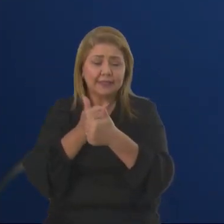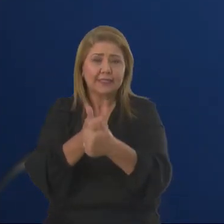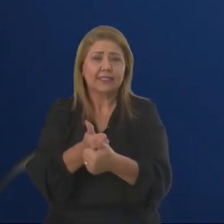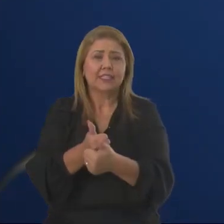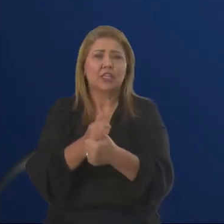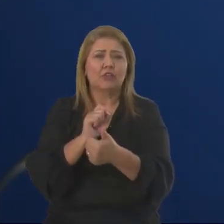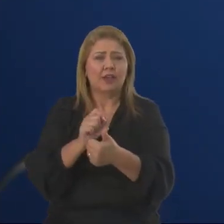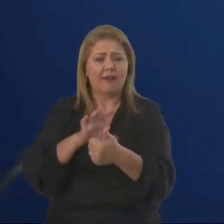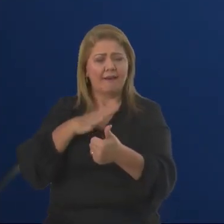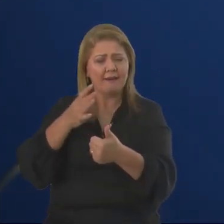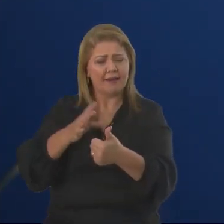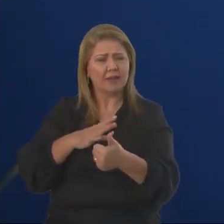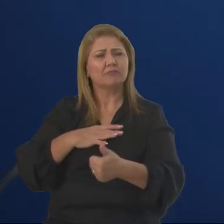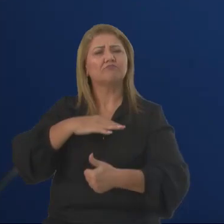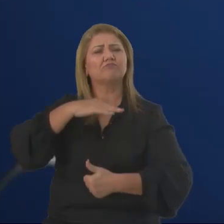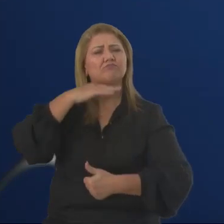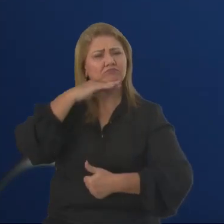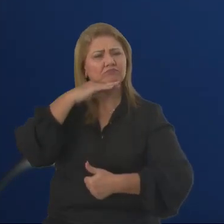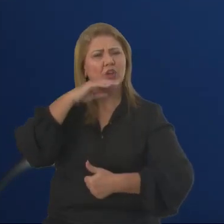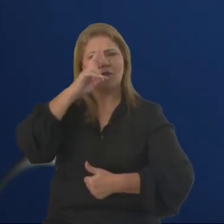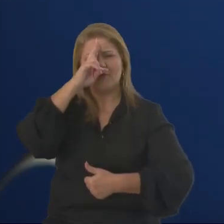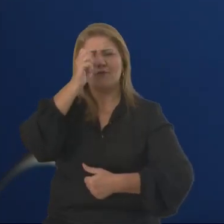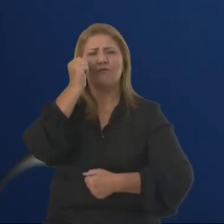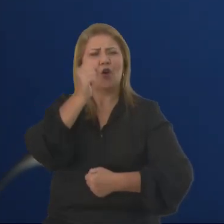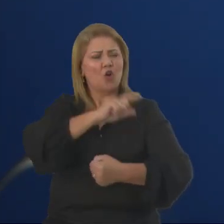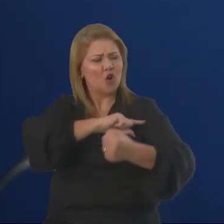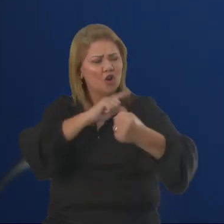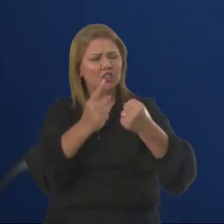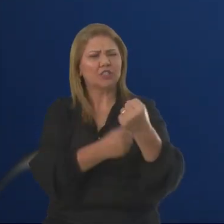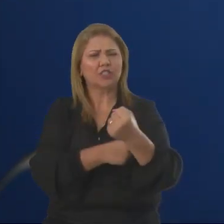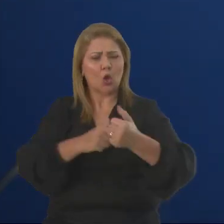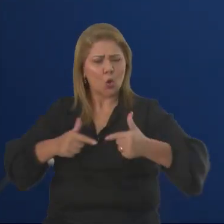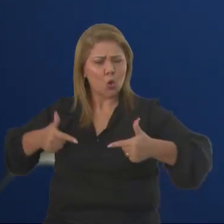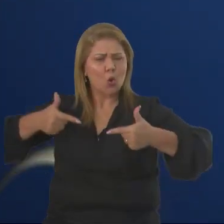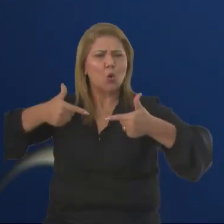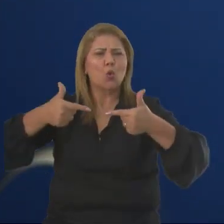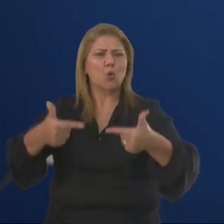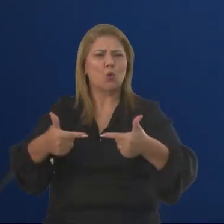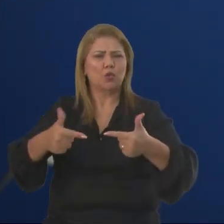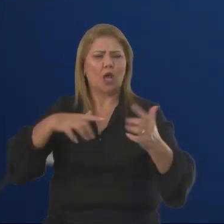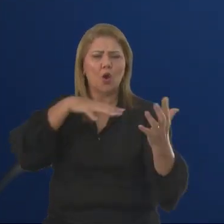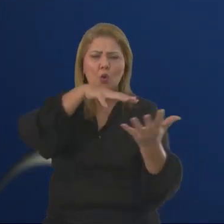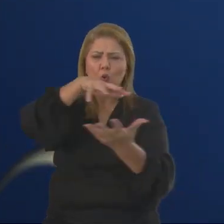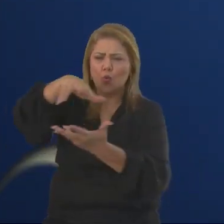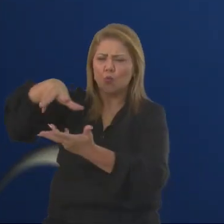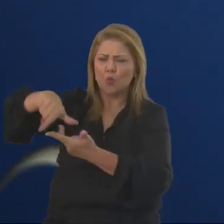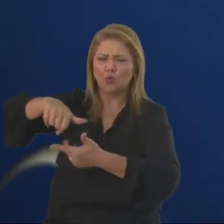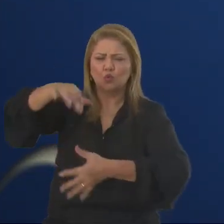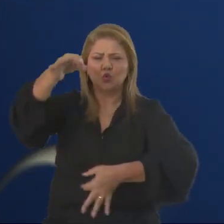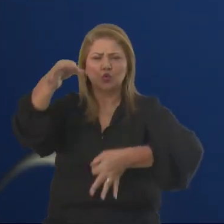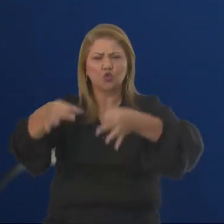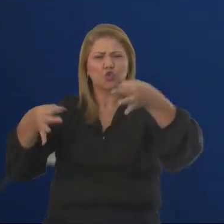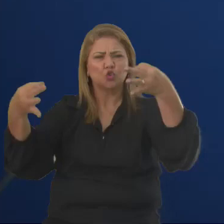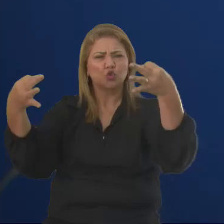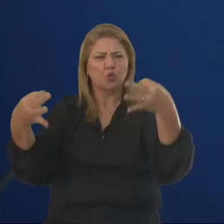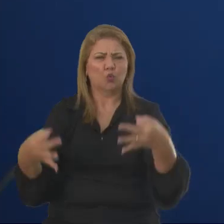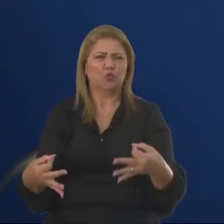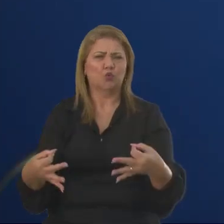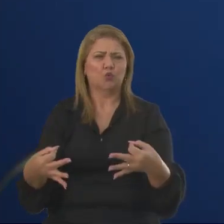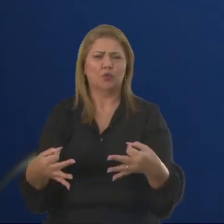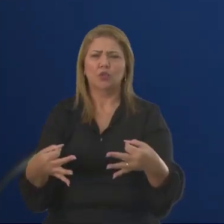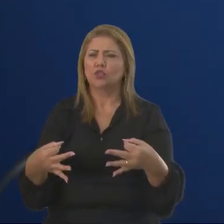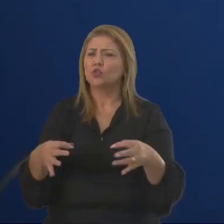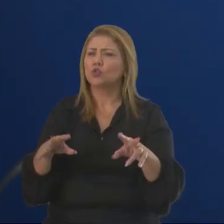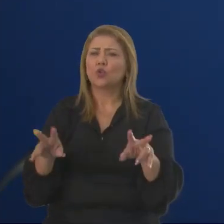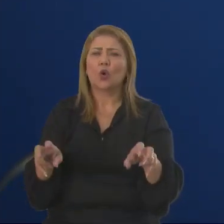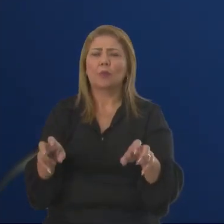com altivez, com força, né, na luta aí de um mundo mais justo, né, em relação às mulheres, de um mundo